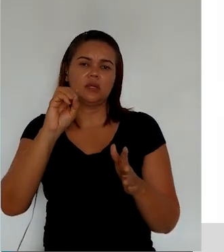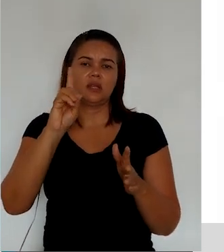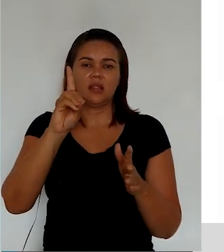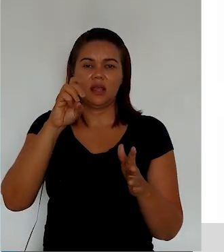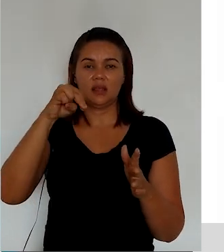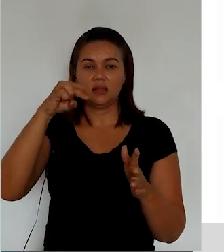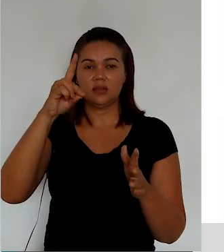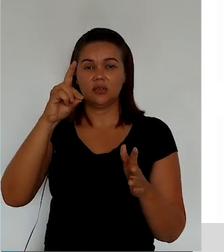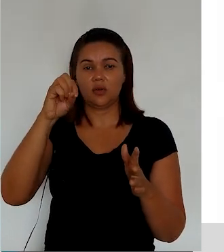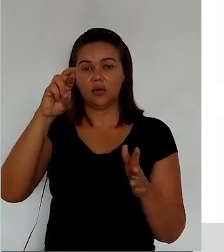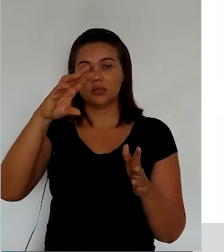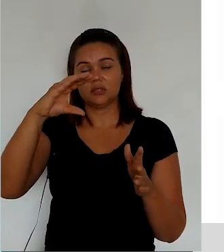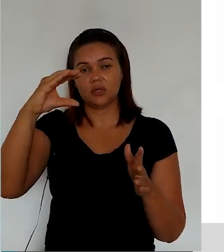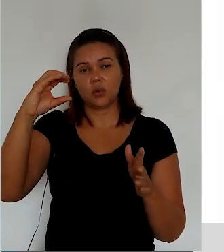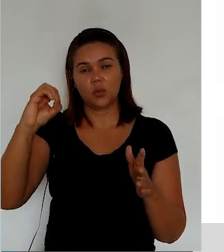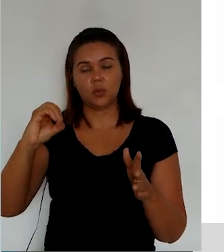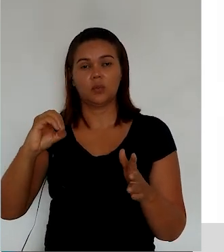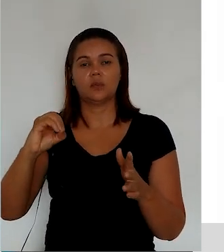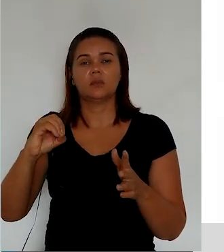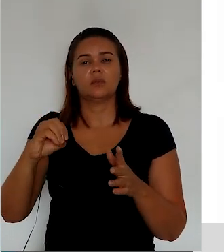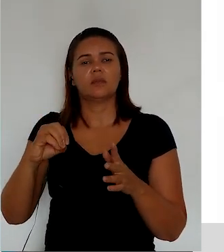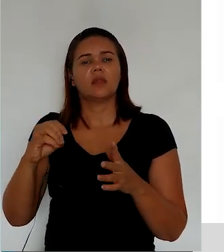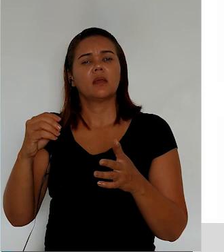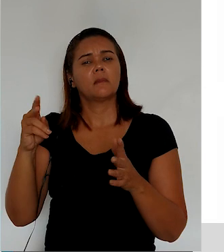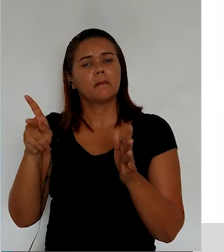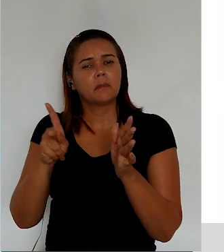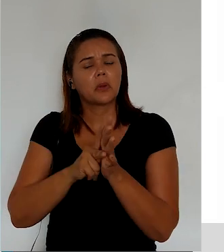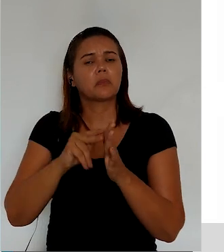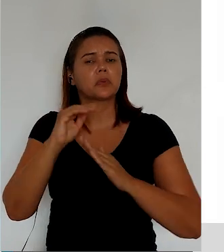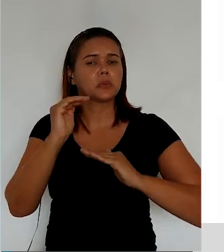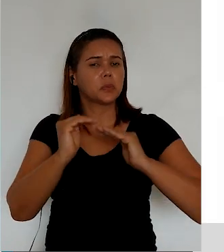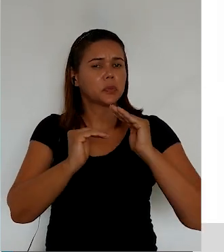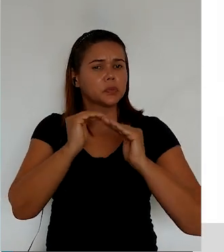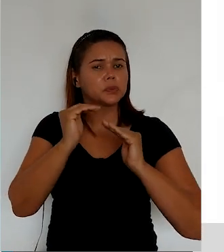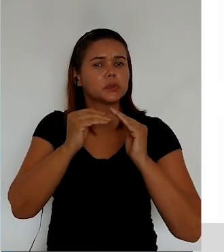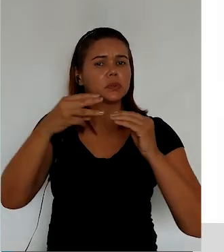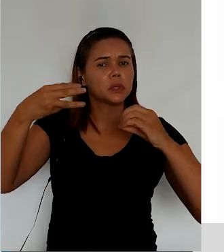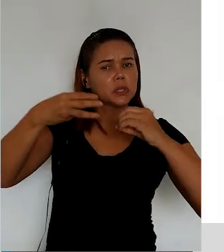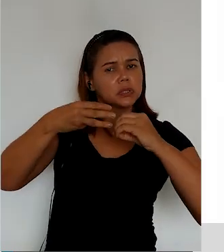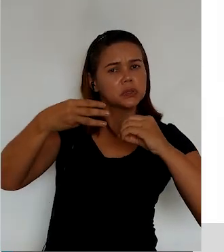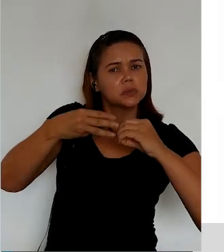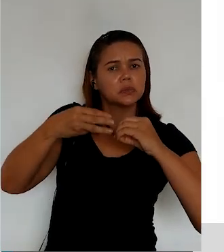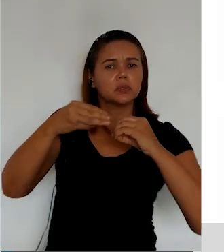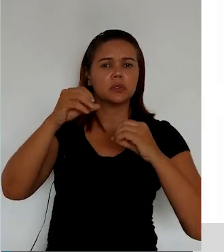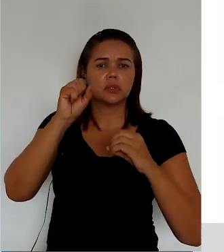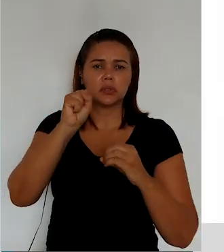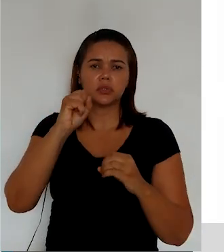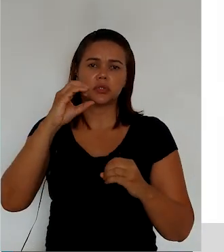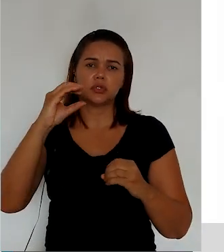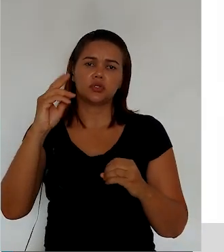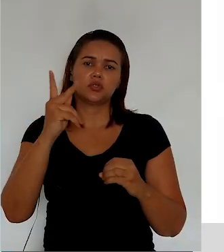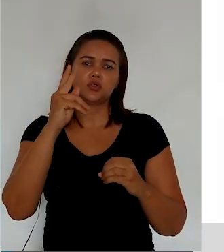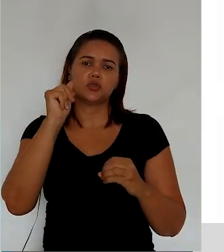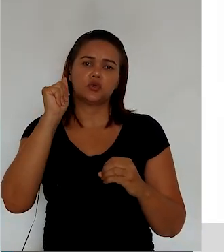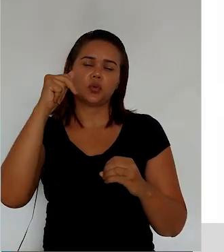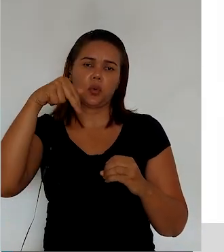processo mediado pelas células de Schwann no sistema nervoso periférico.